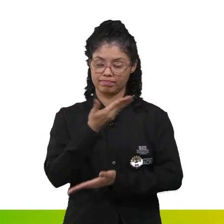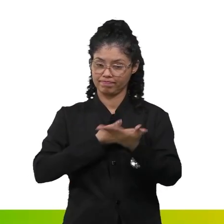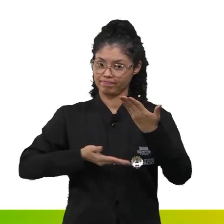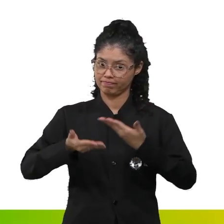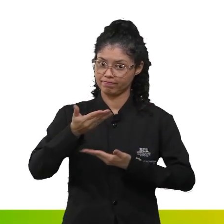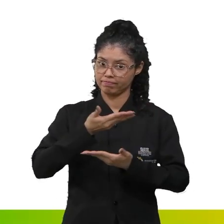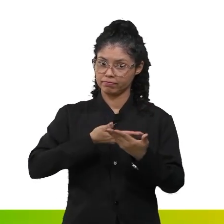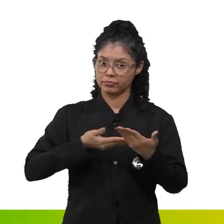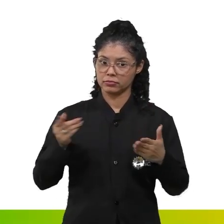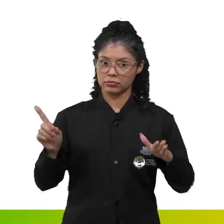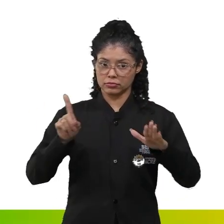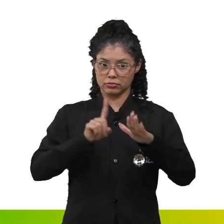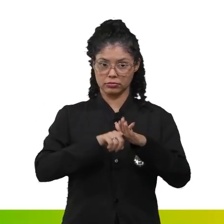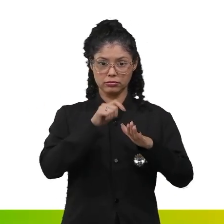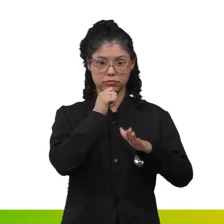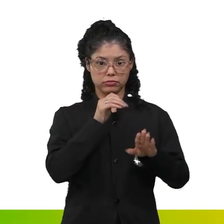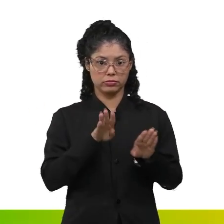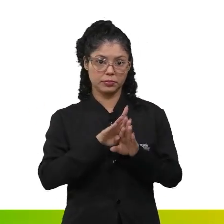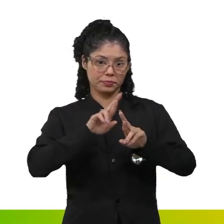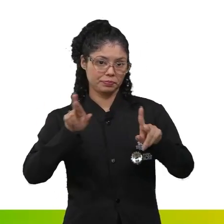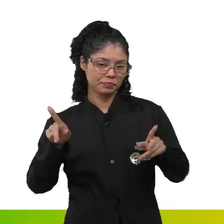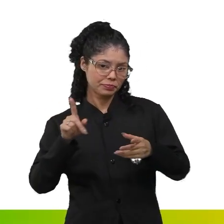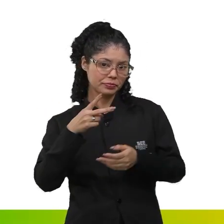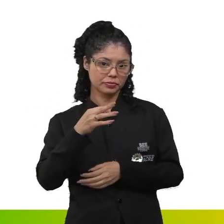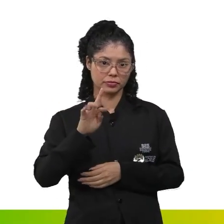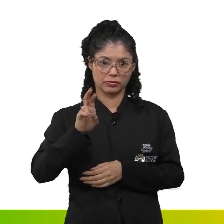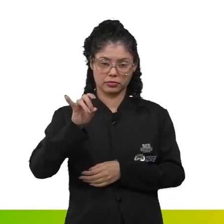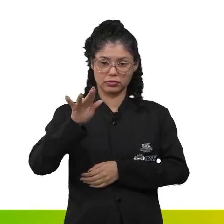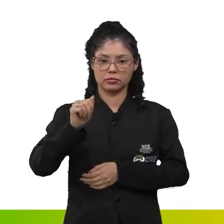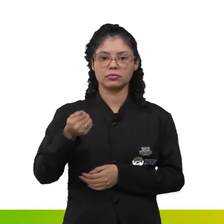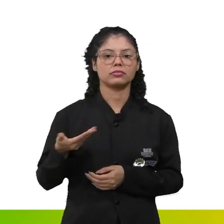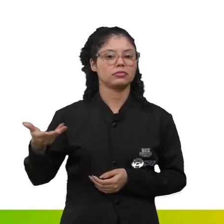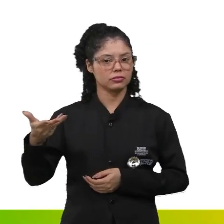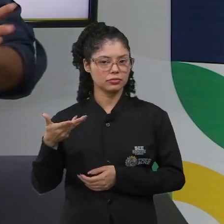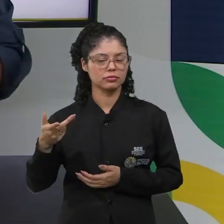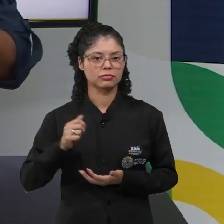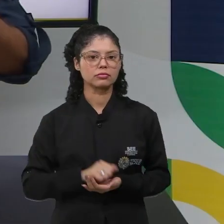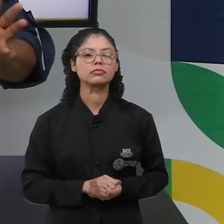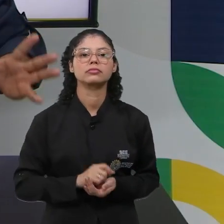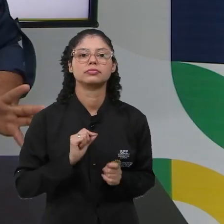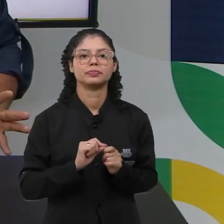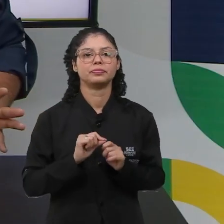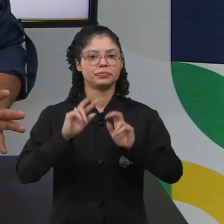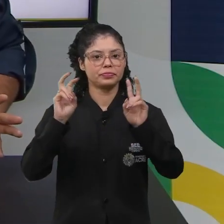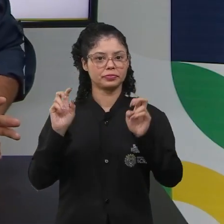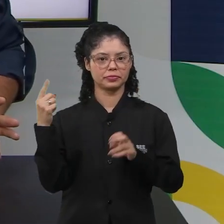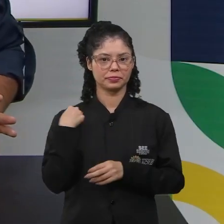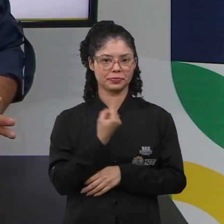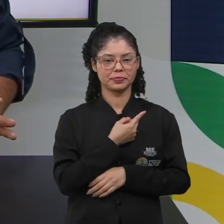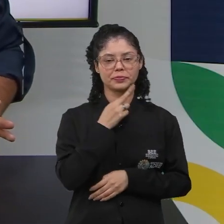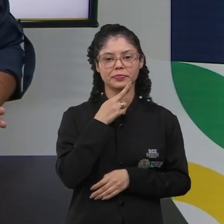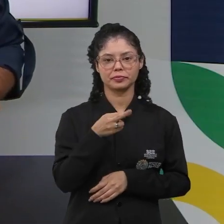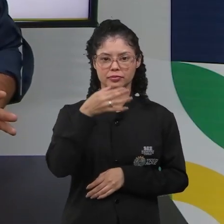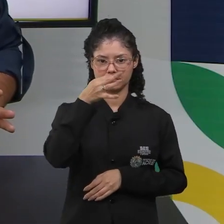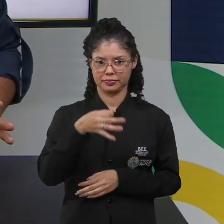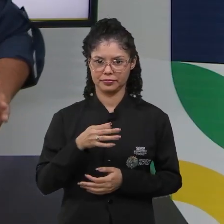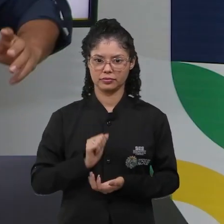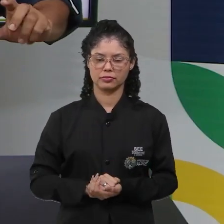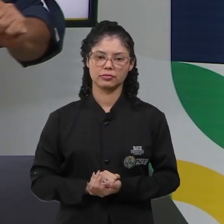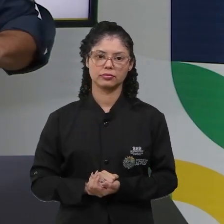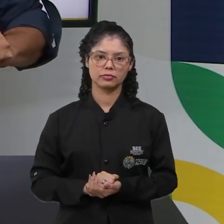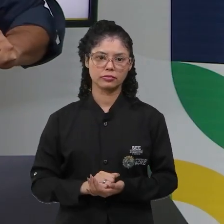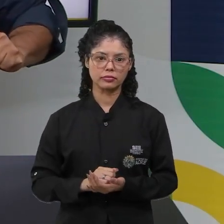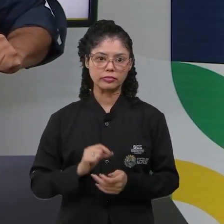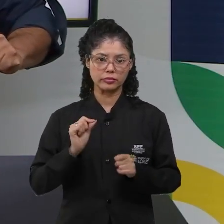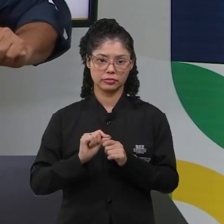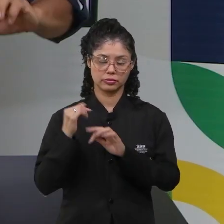integração de diferentes tribos. Basicamente, isso aqui faz o aceno para o nosso gabarito estar correto. Beleza?